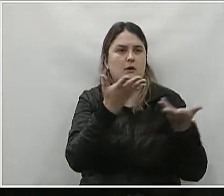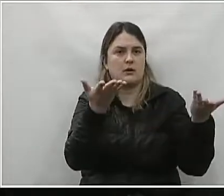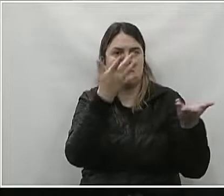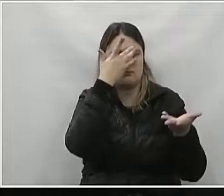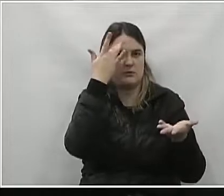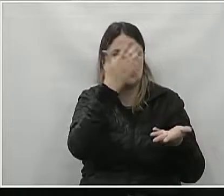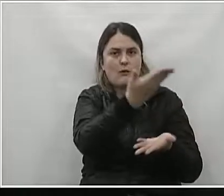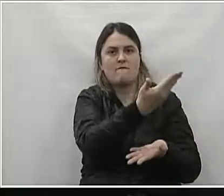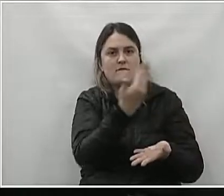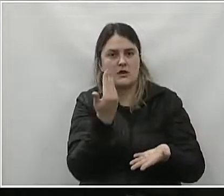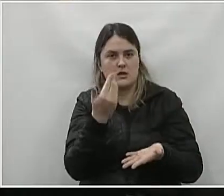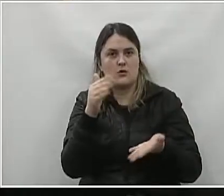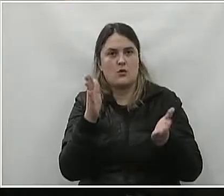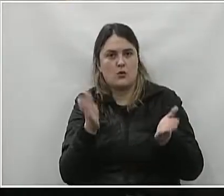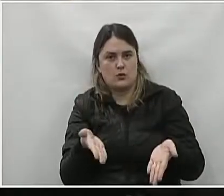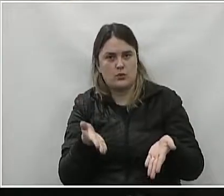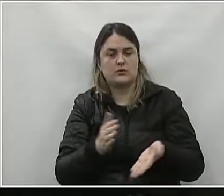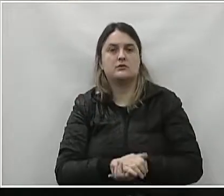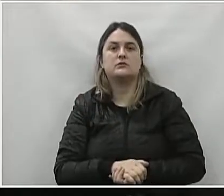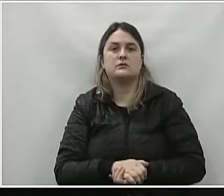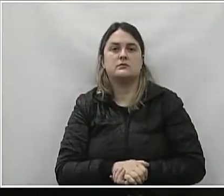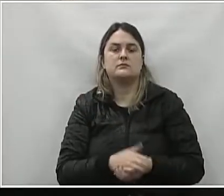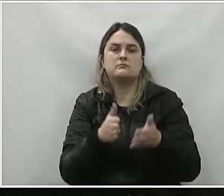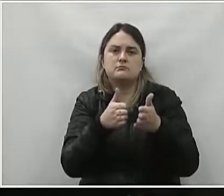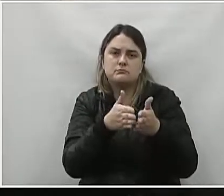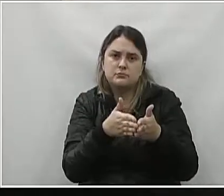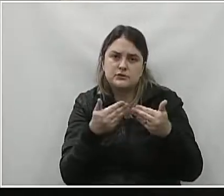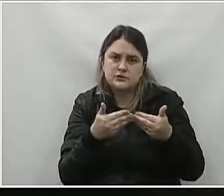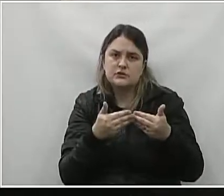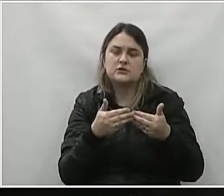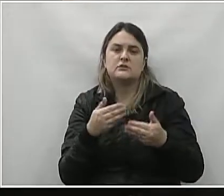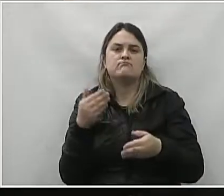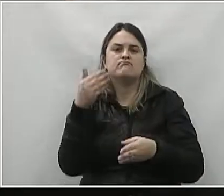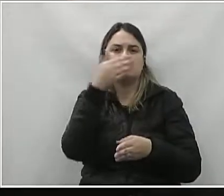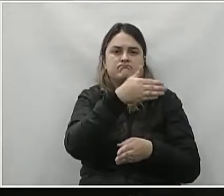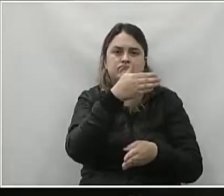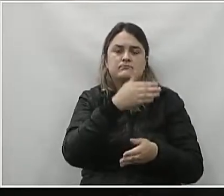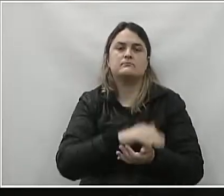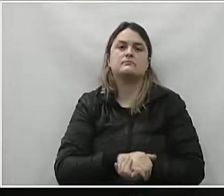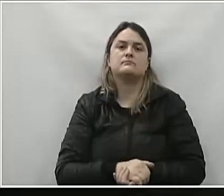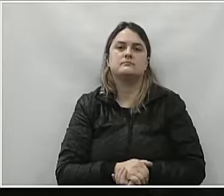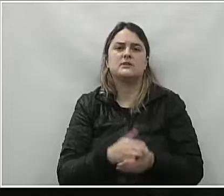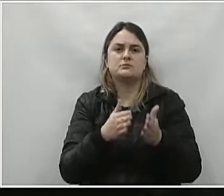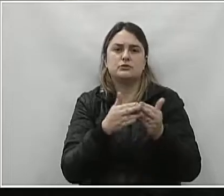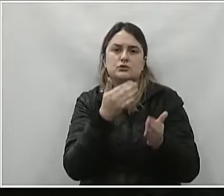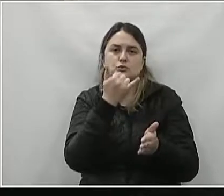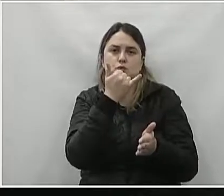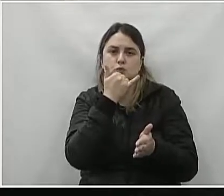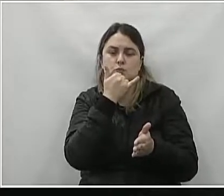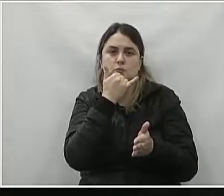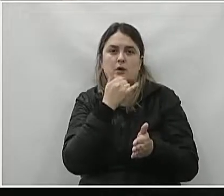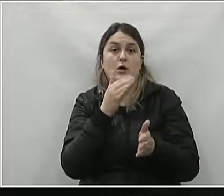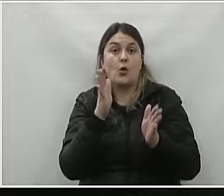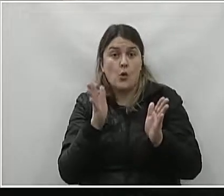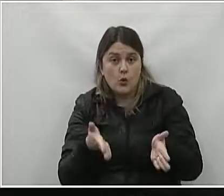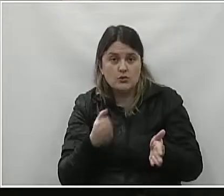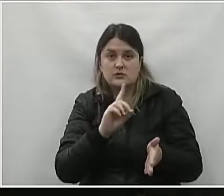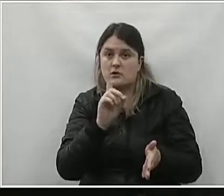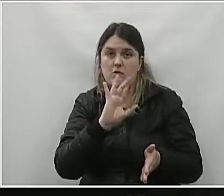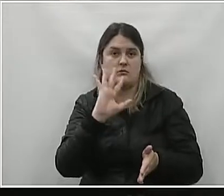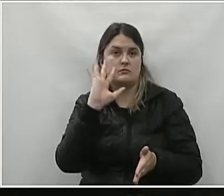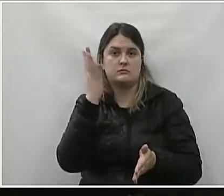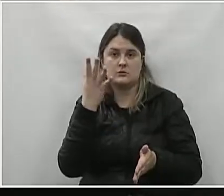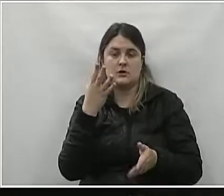que aqui vieram hoje, né? Pedir para que comparecesse. Então, eu quero pedir desculpa. Não vai ser votado